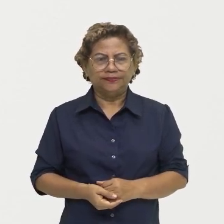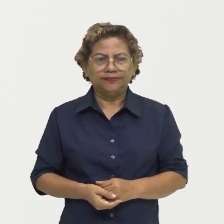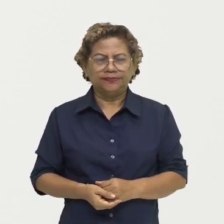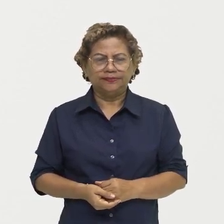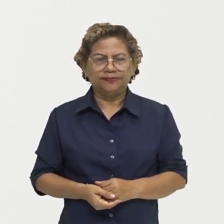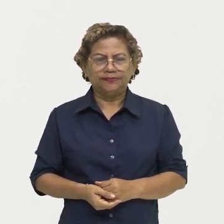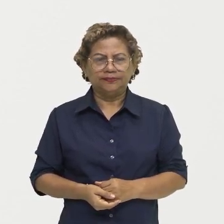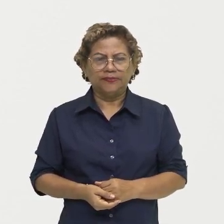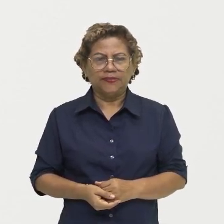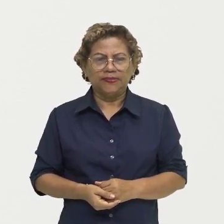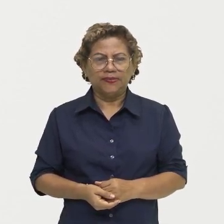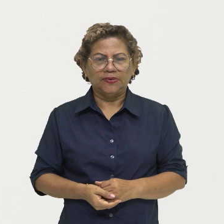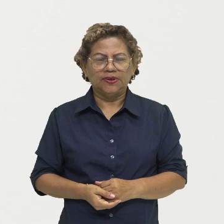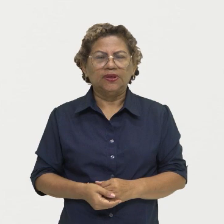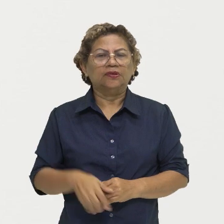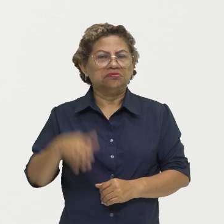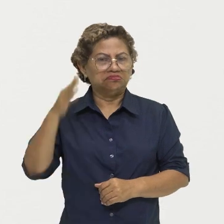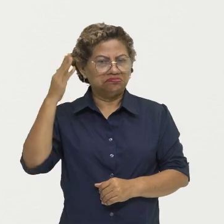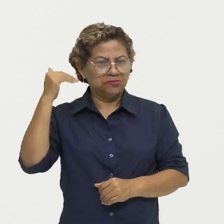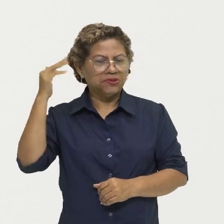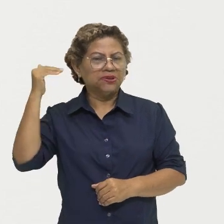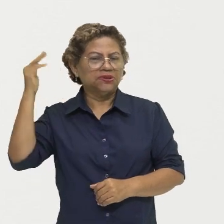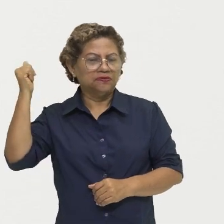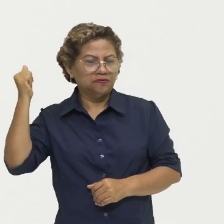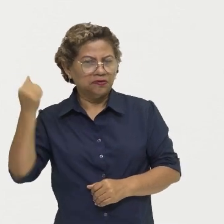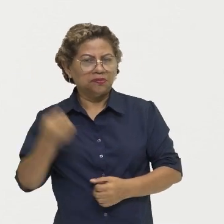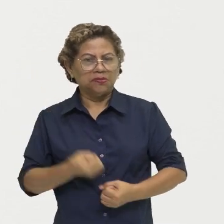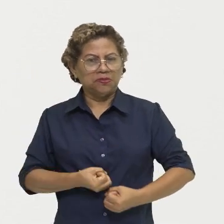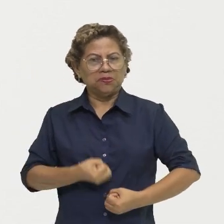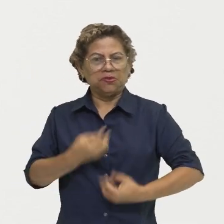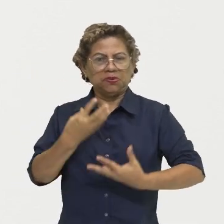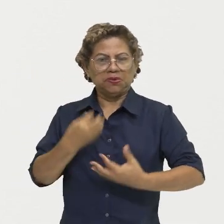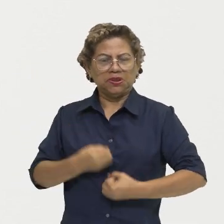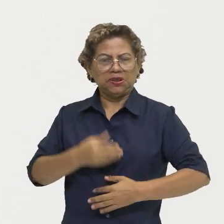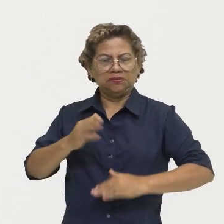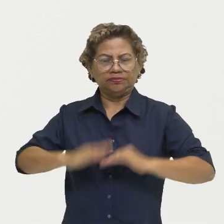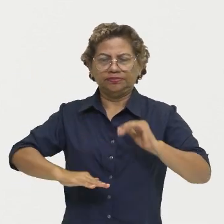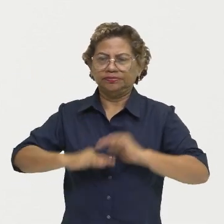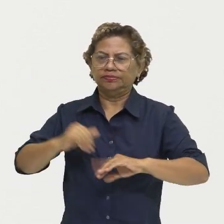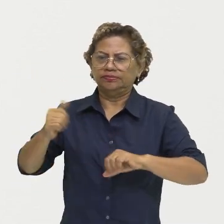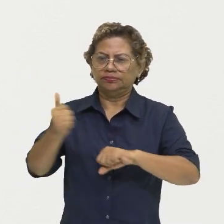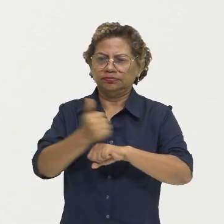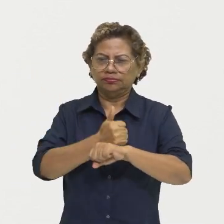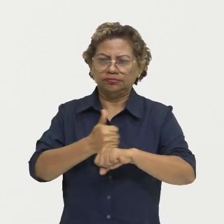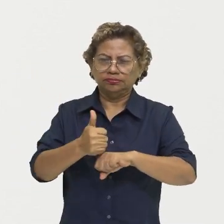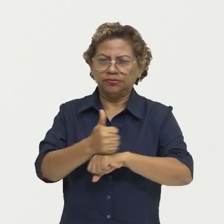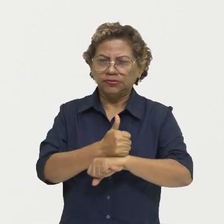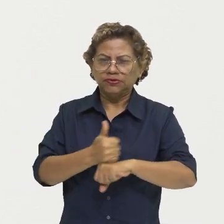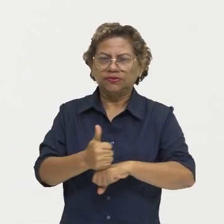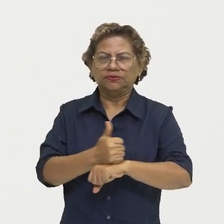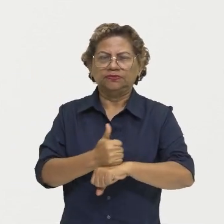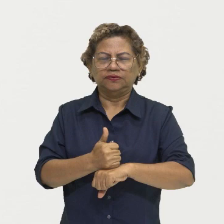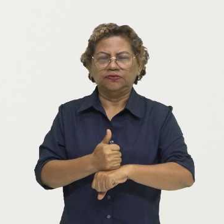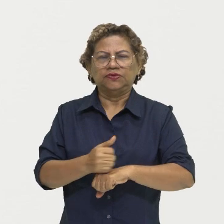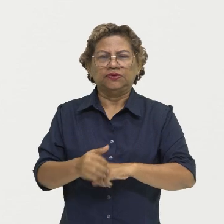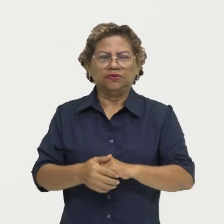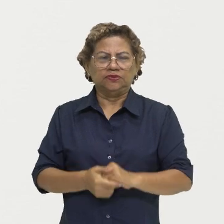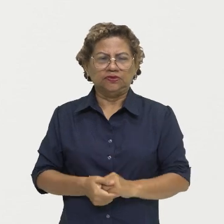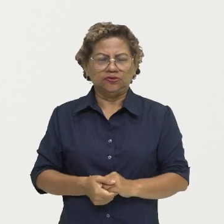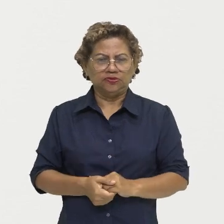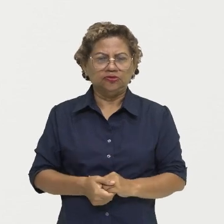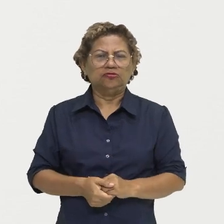Então, ele, né, um dos exemplares dessa métrica trabalhada